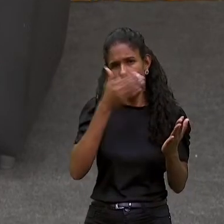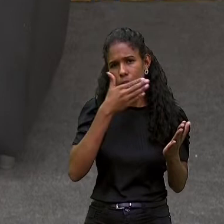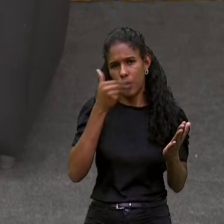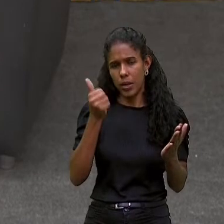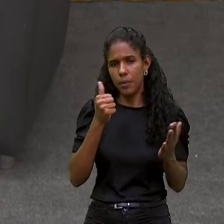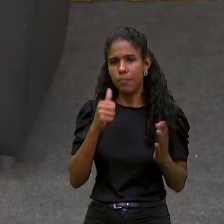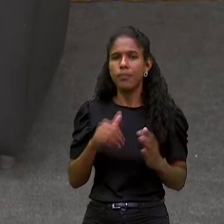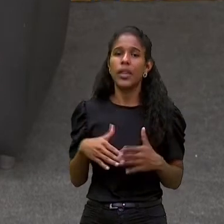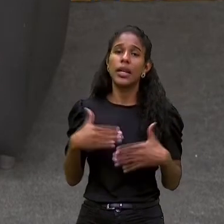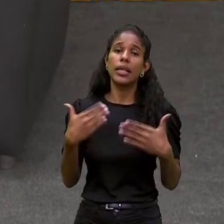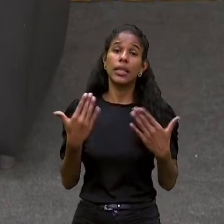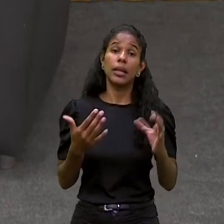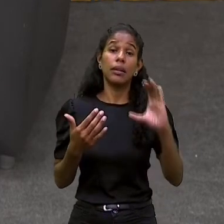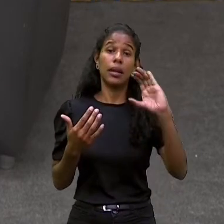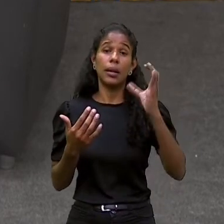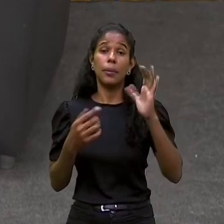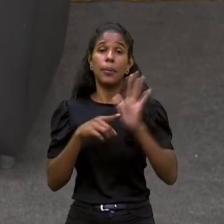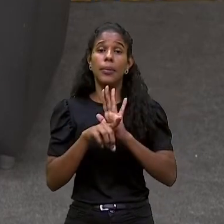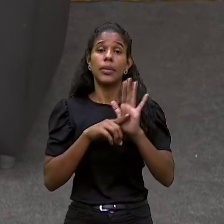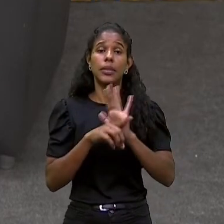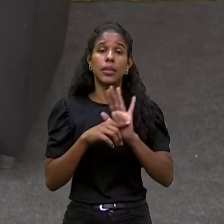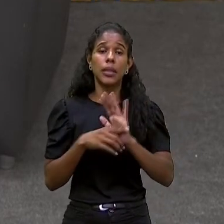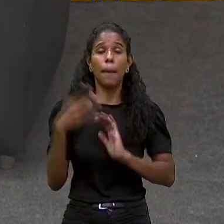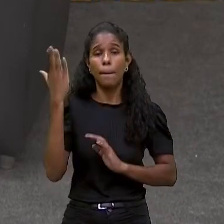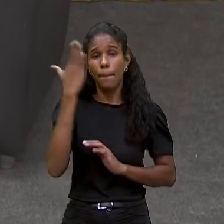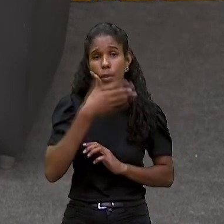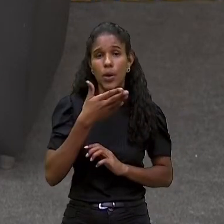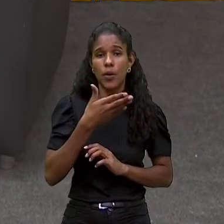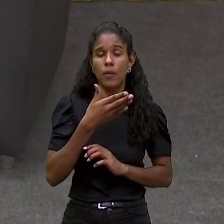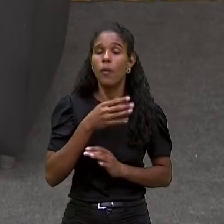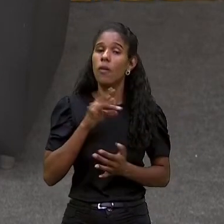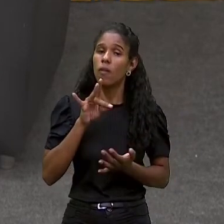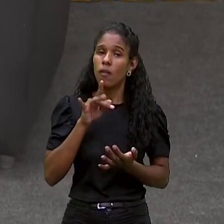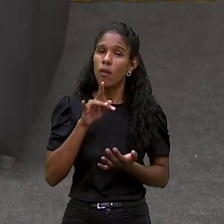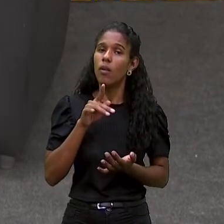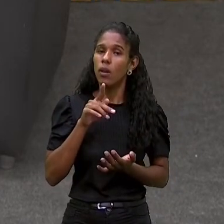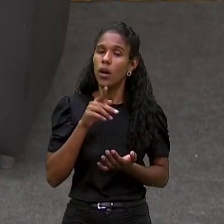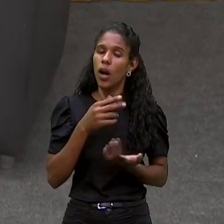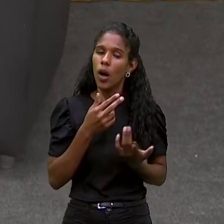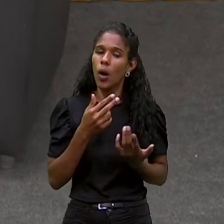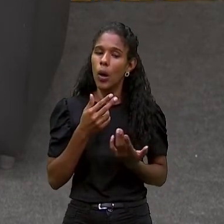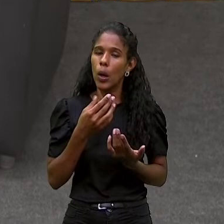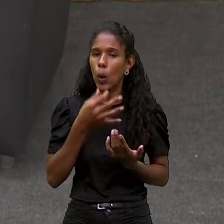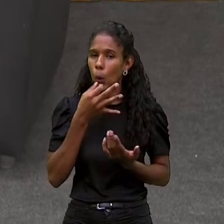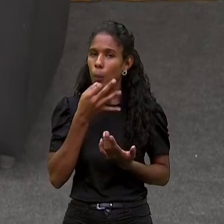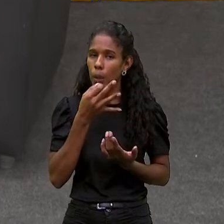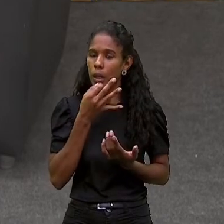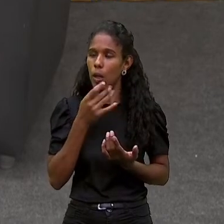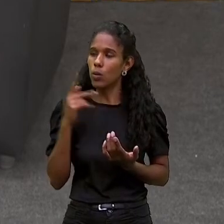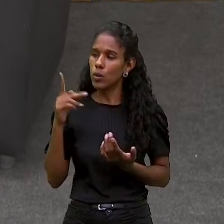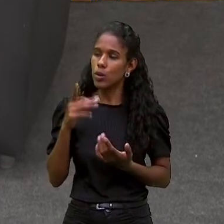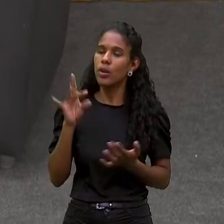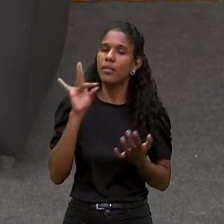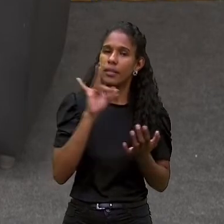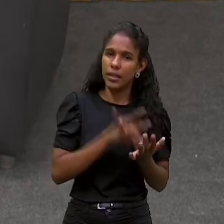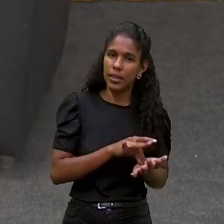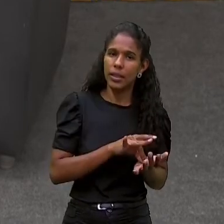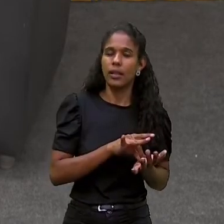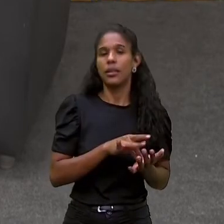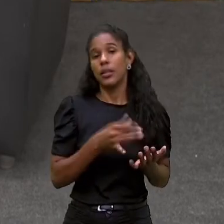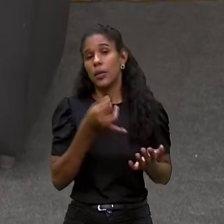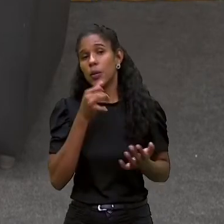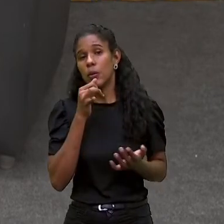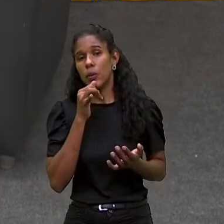pesquisa apontou justamente o que você falou. Interessante. Interessante, Mívia. Você teve uma percepção muito interessante. Porque o que a